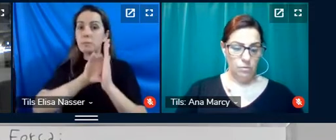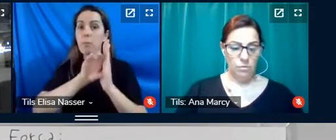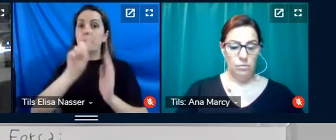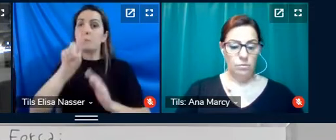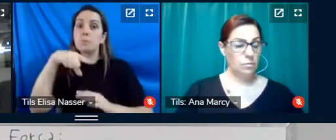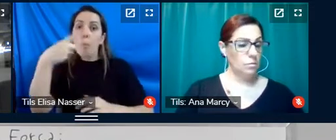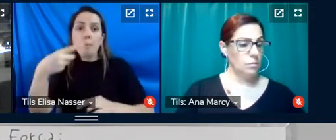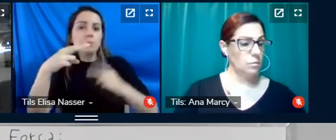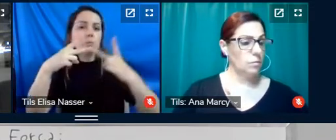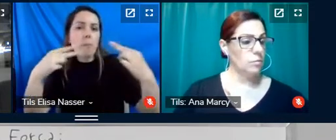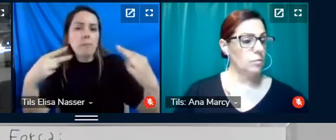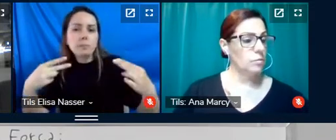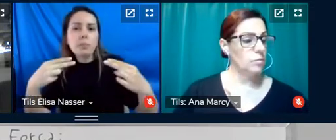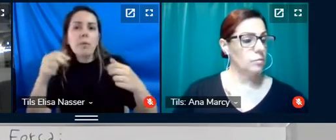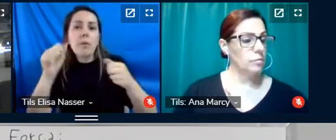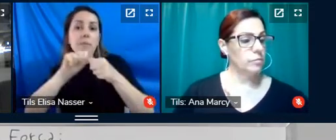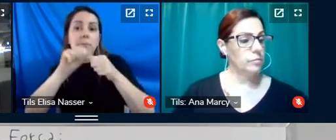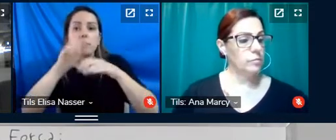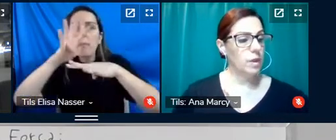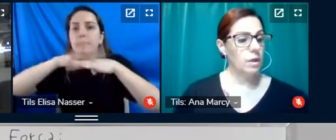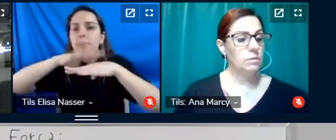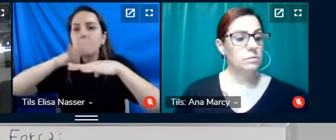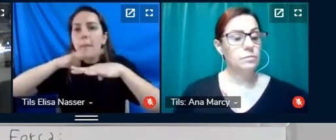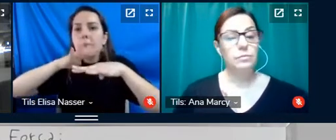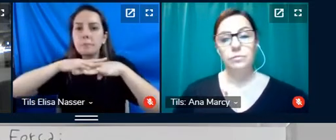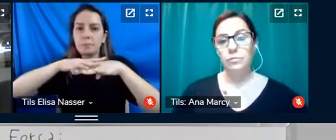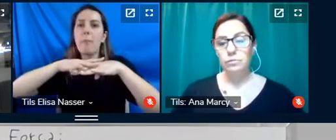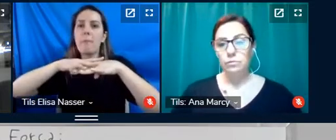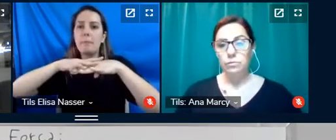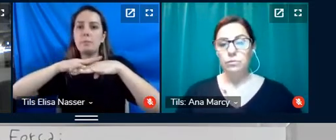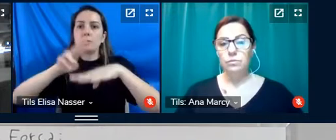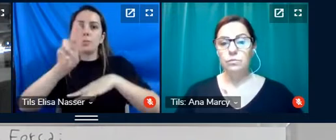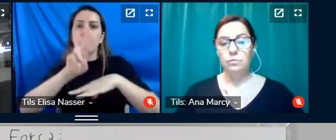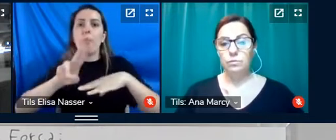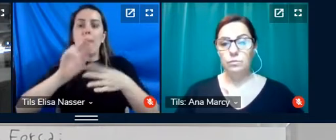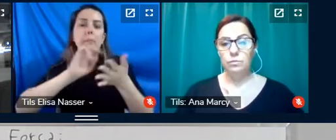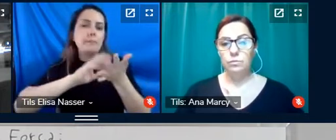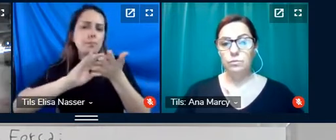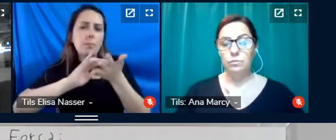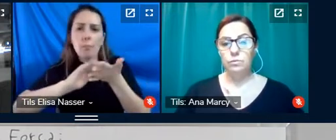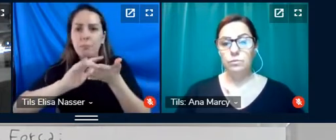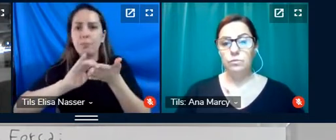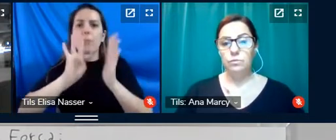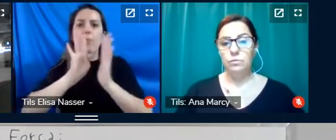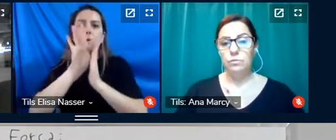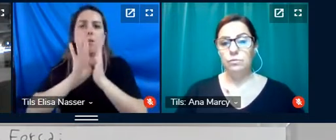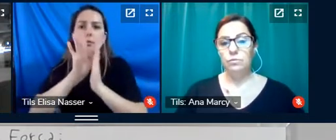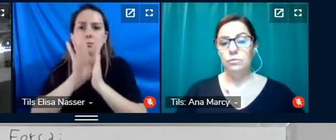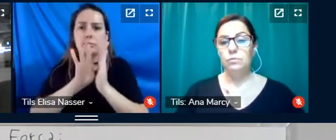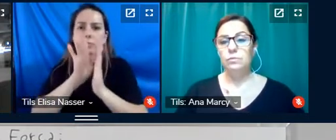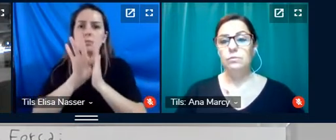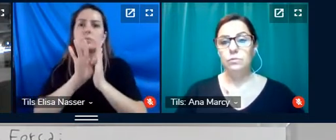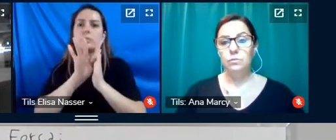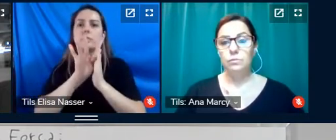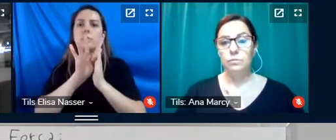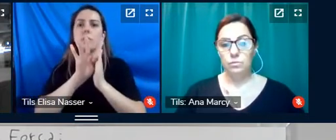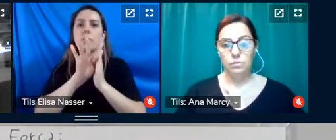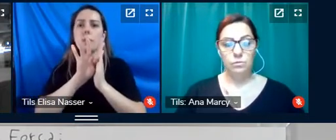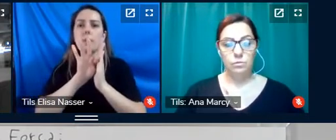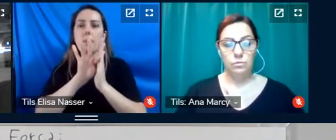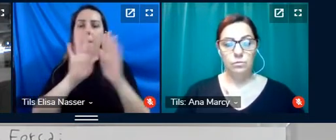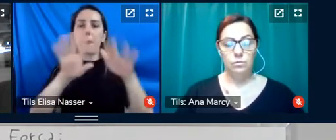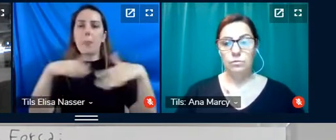matematicamente, manipular esse conceito, né? Usar isso em cálculos, em equações, né? Então a gente